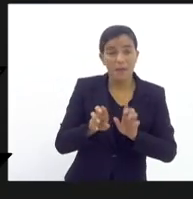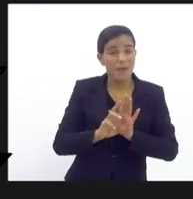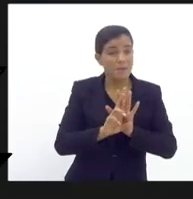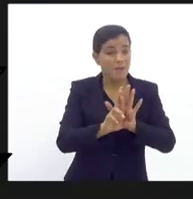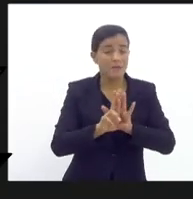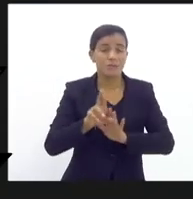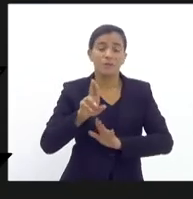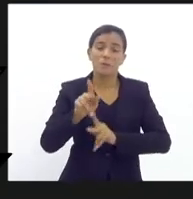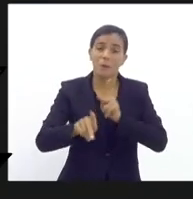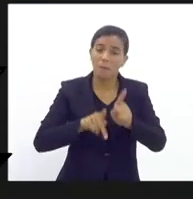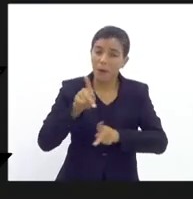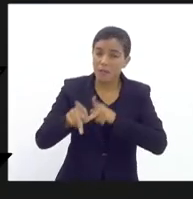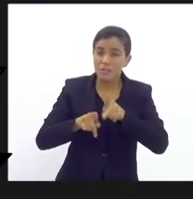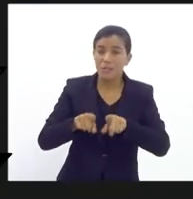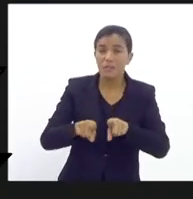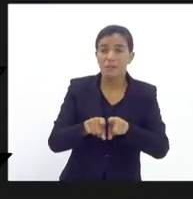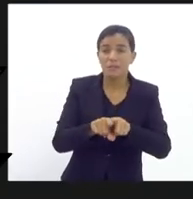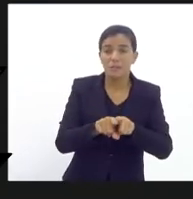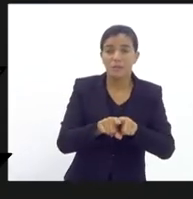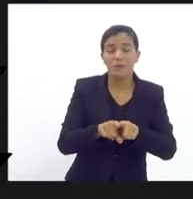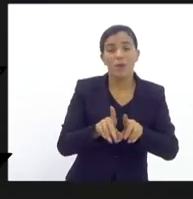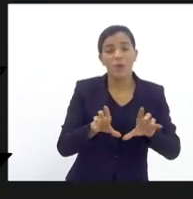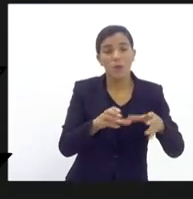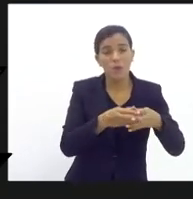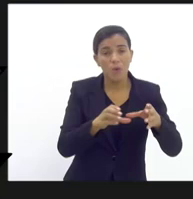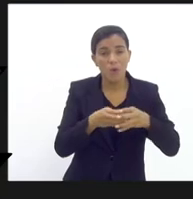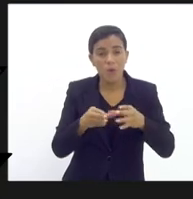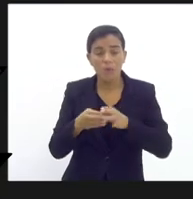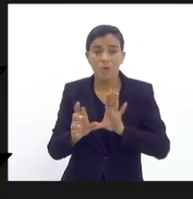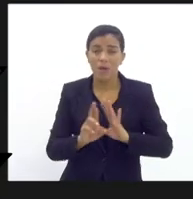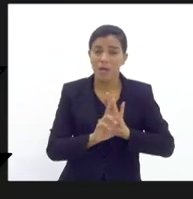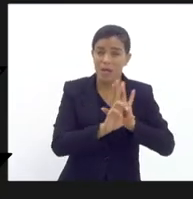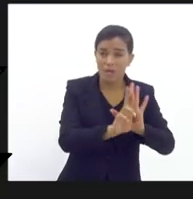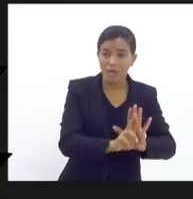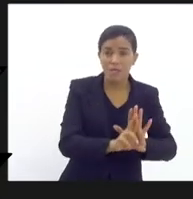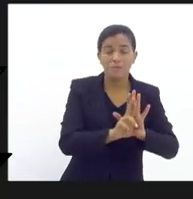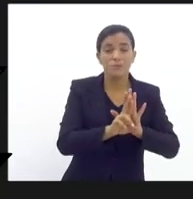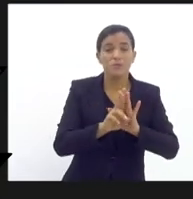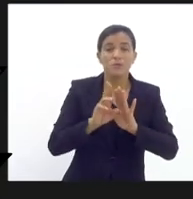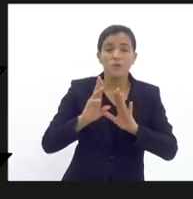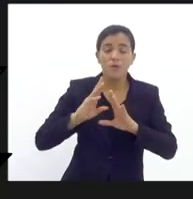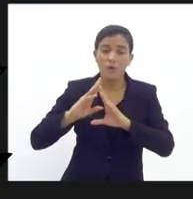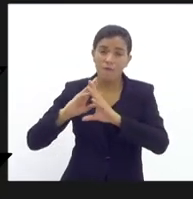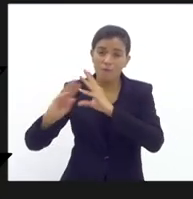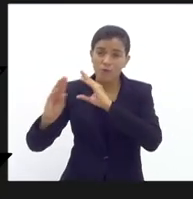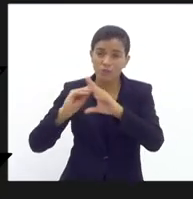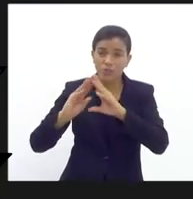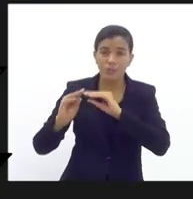da sociedade civil de grupos de representação de imigrantes refugiados